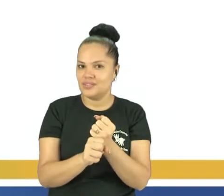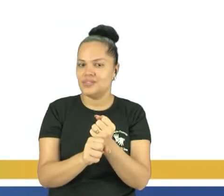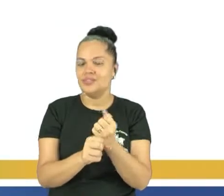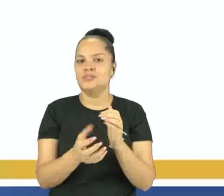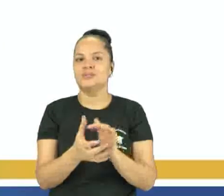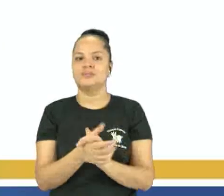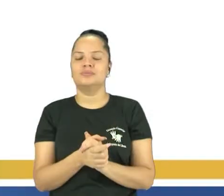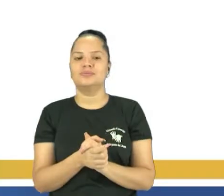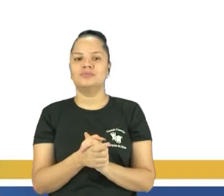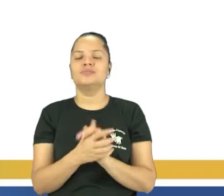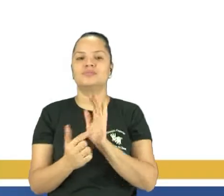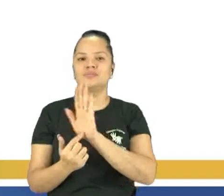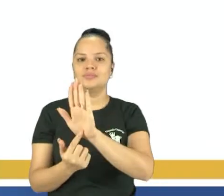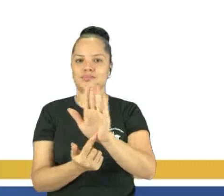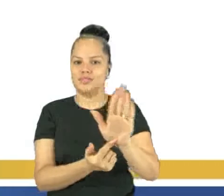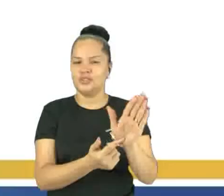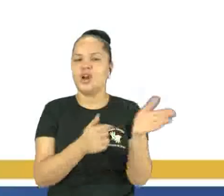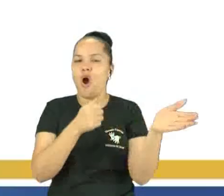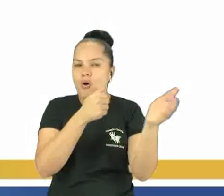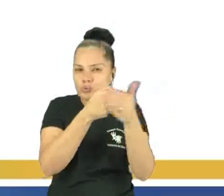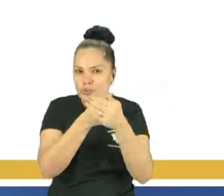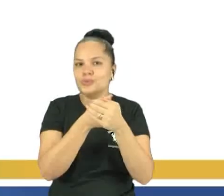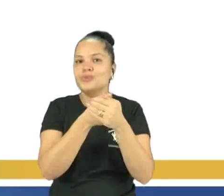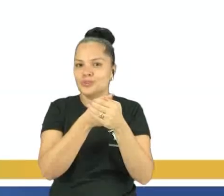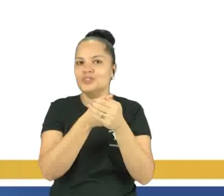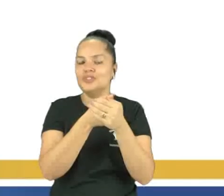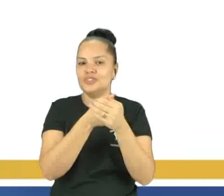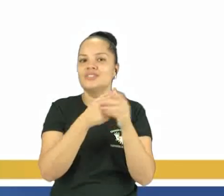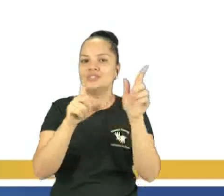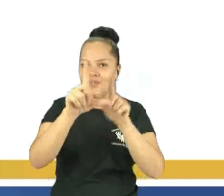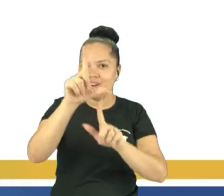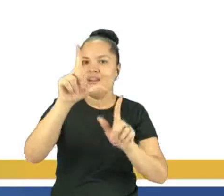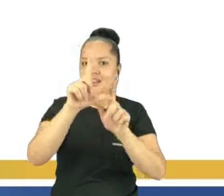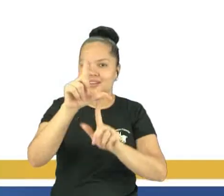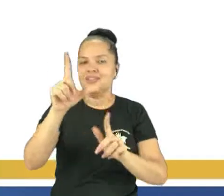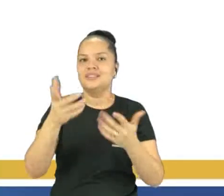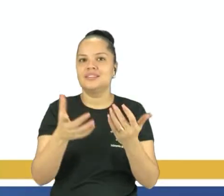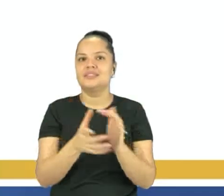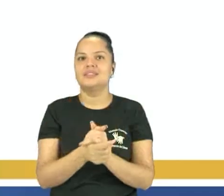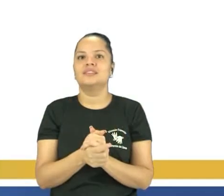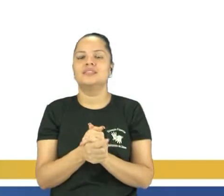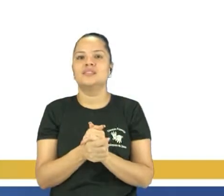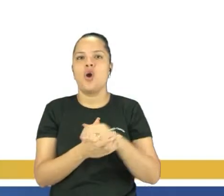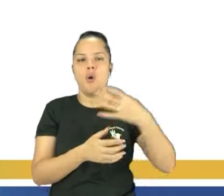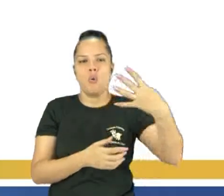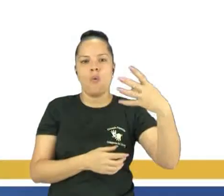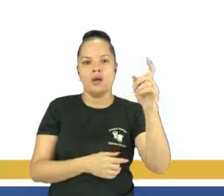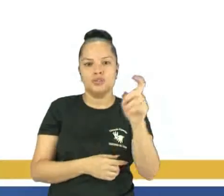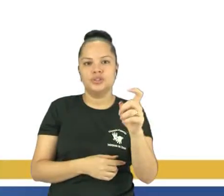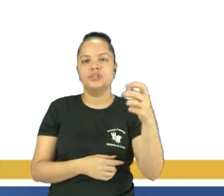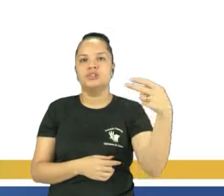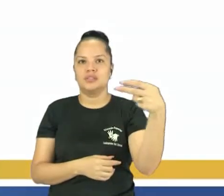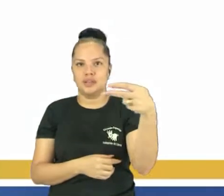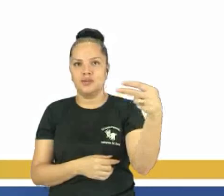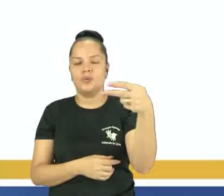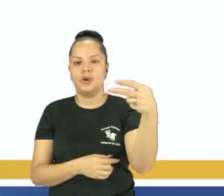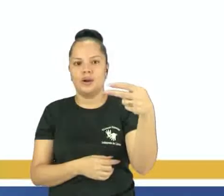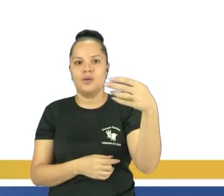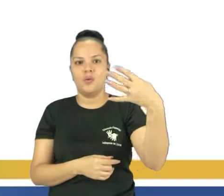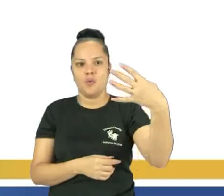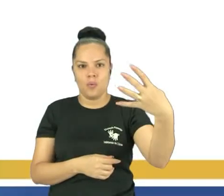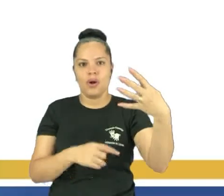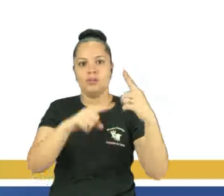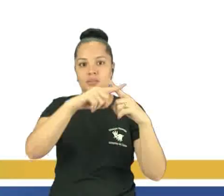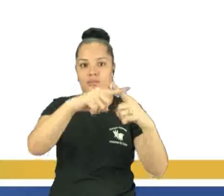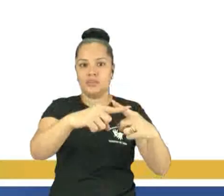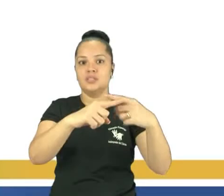estão aí, né, ocultos, né, pela incógnita. Então, o primeiro ângulo mede 4x, então no lugar de x nós vamos substituir